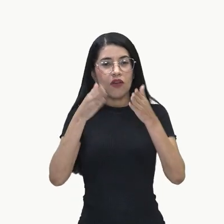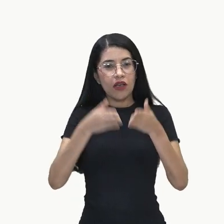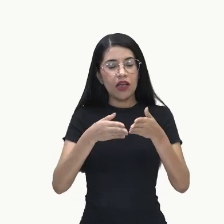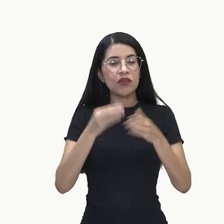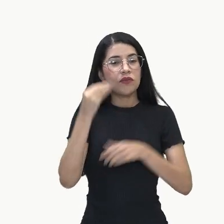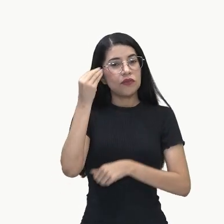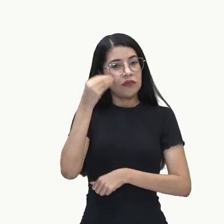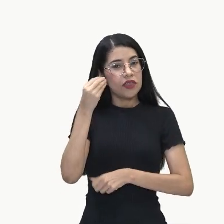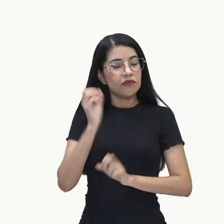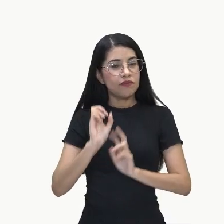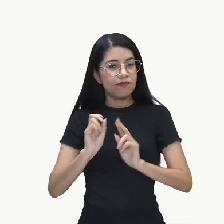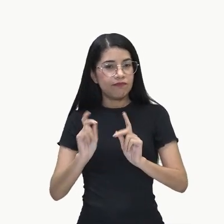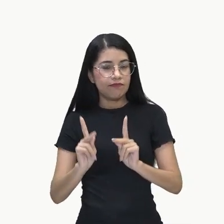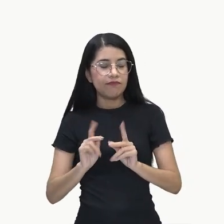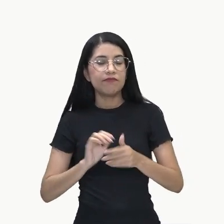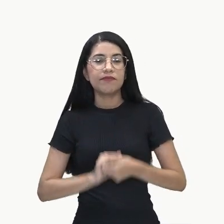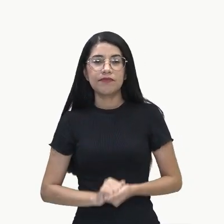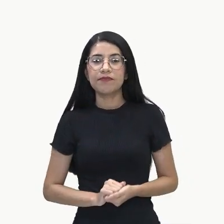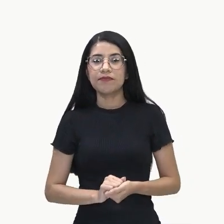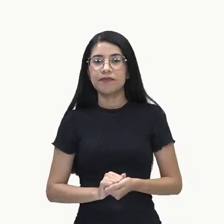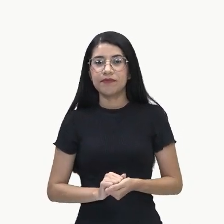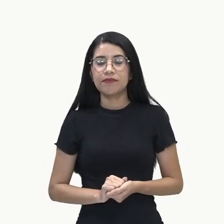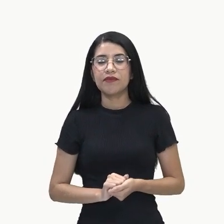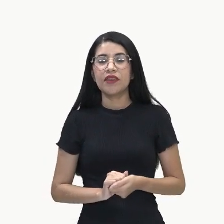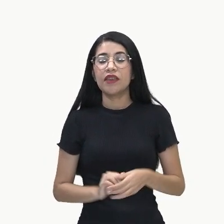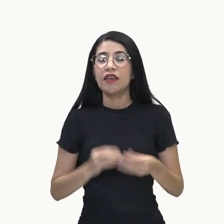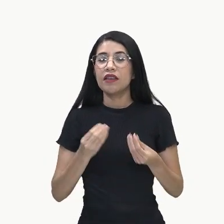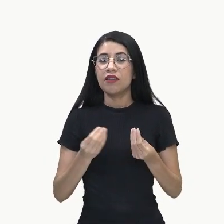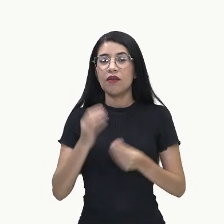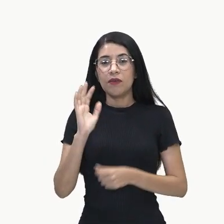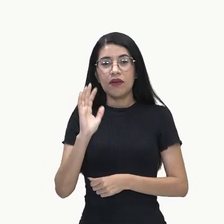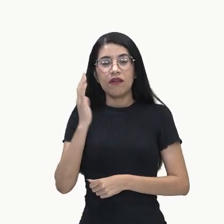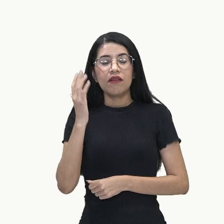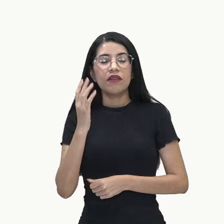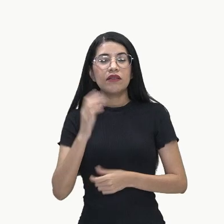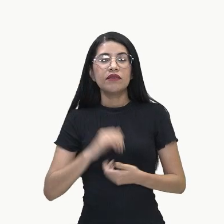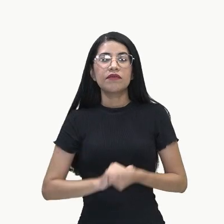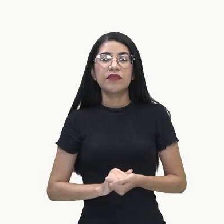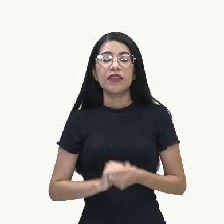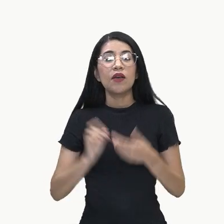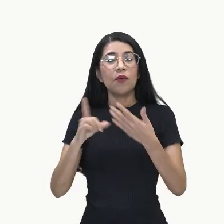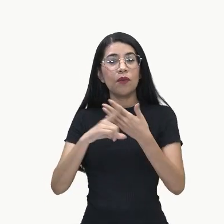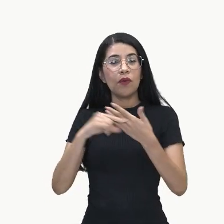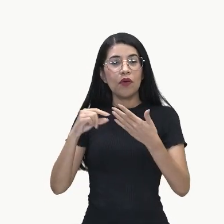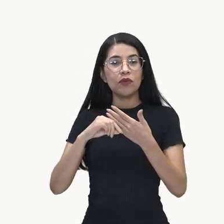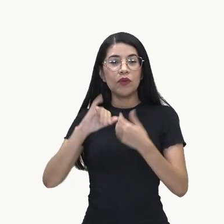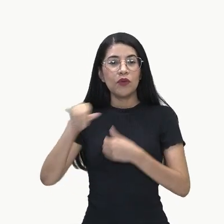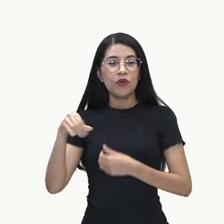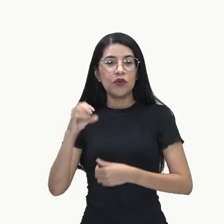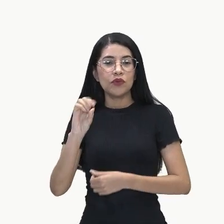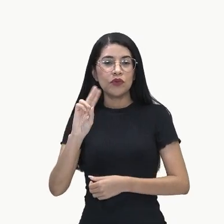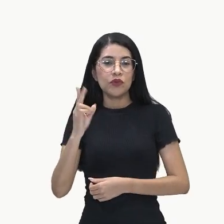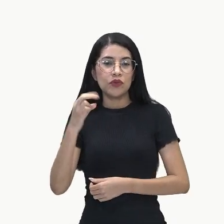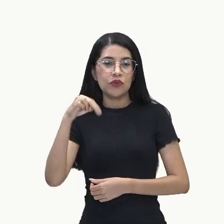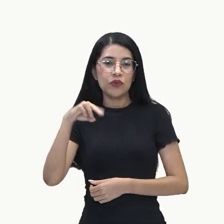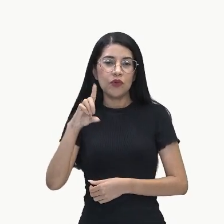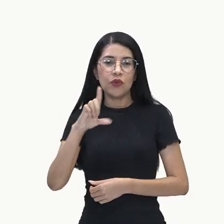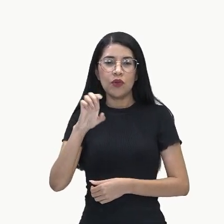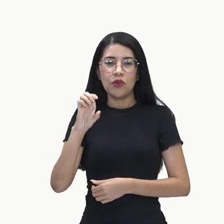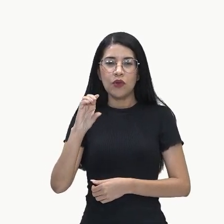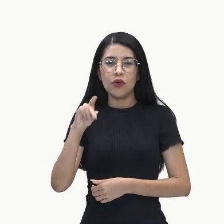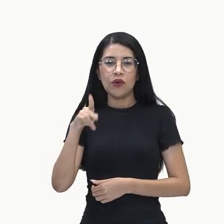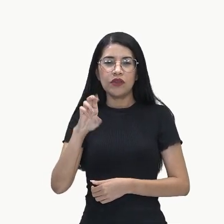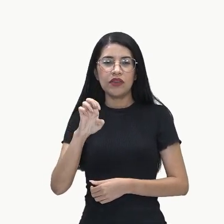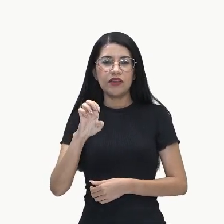bom? Muito bem. Então, o que acontece aí, gente? Tem um camaradazinho chamado John Locke, que é talvez o